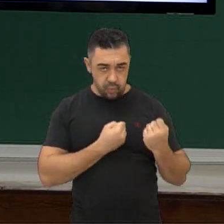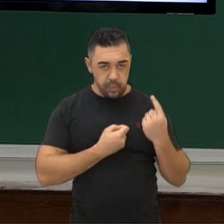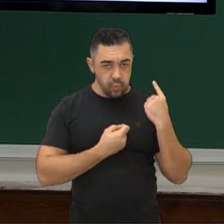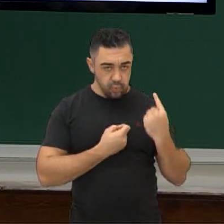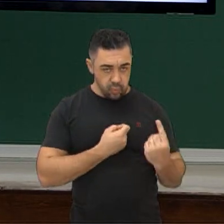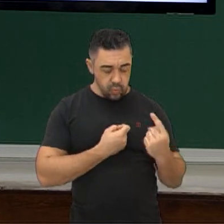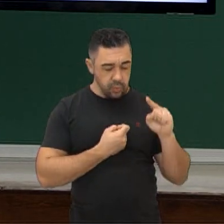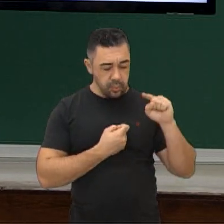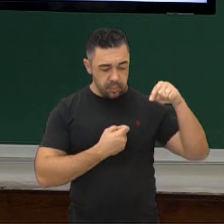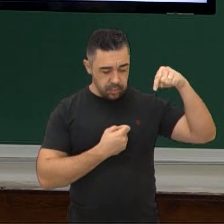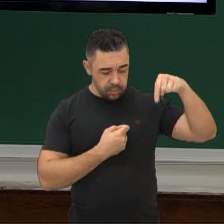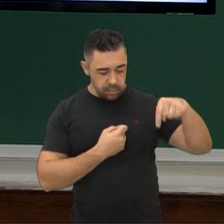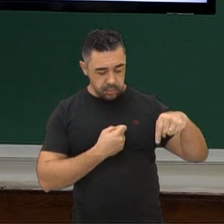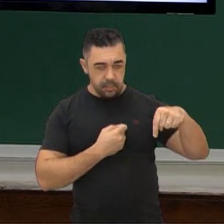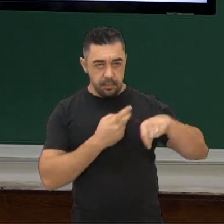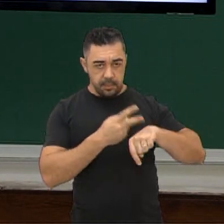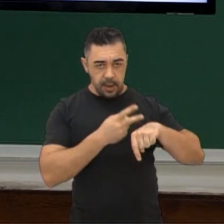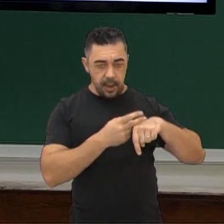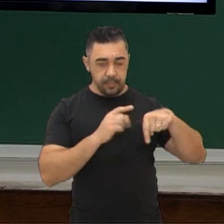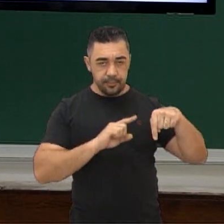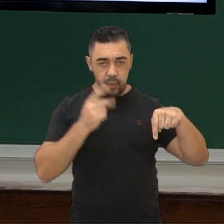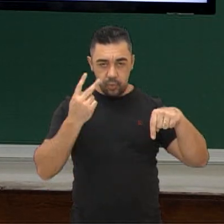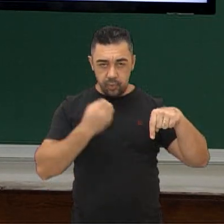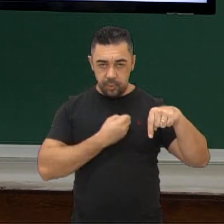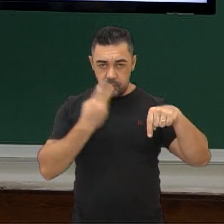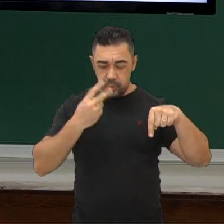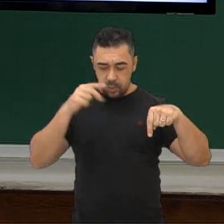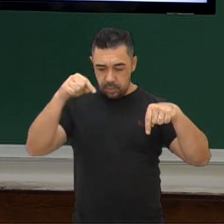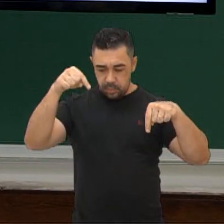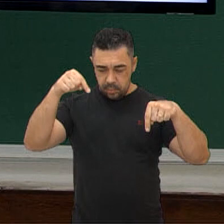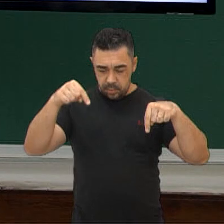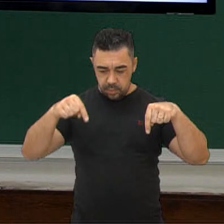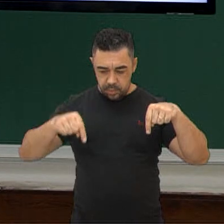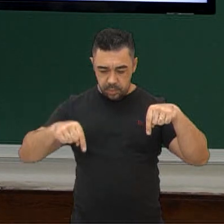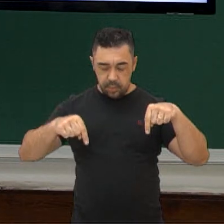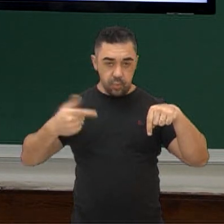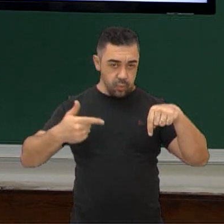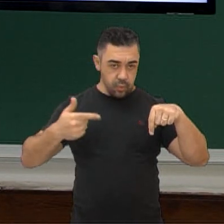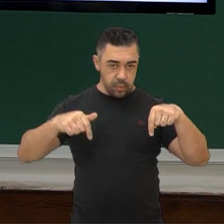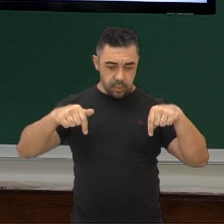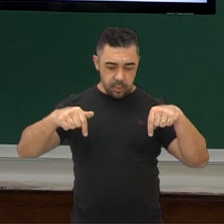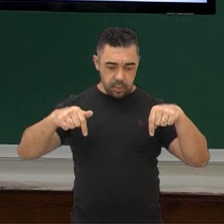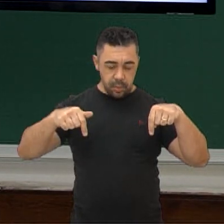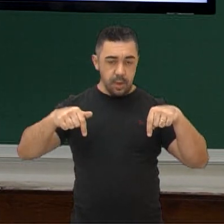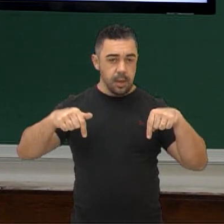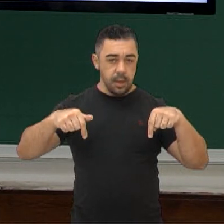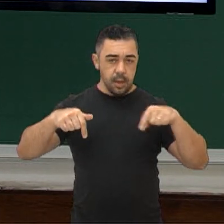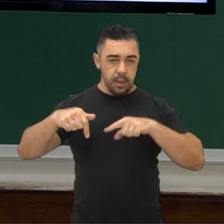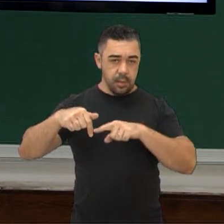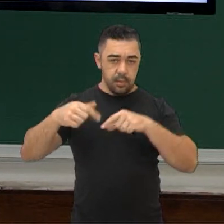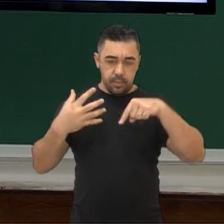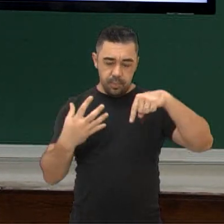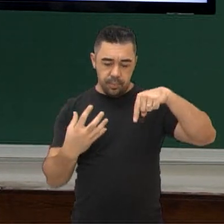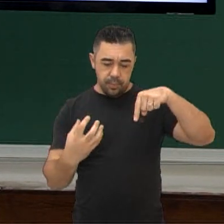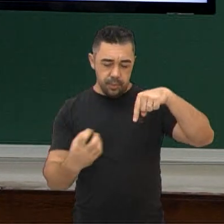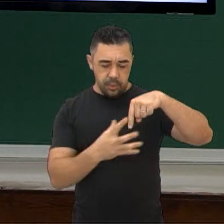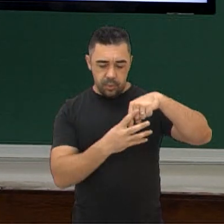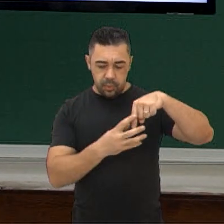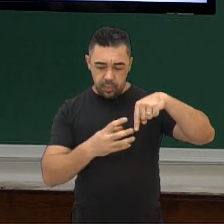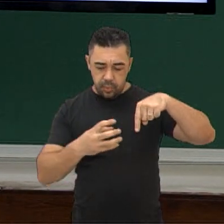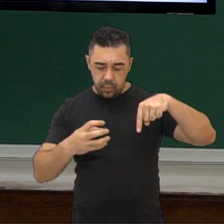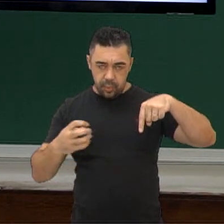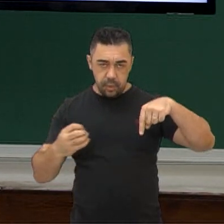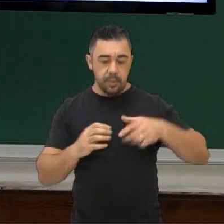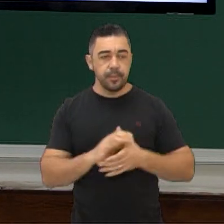nessa posição aqui, um objeto de cobre no número 2, aonde o cobre metálico vai se depositar nele, e aqui